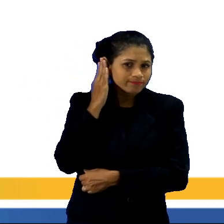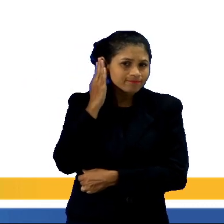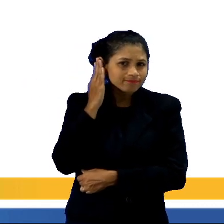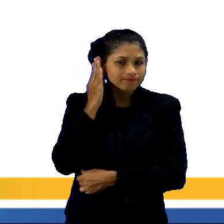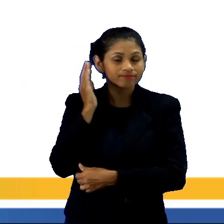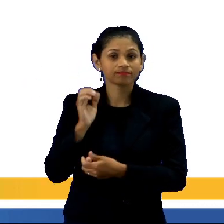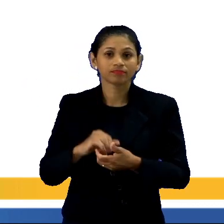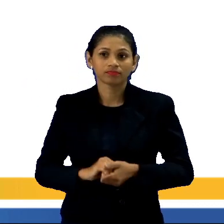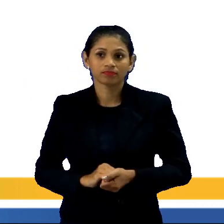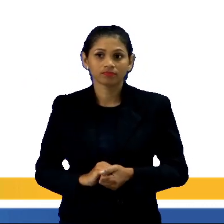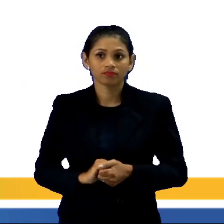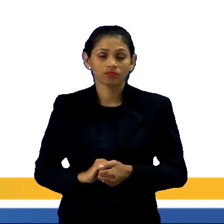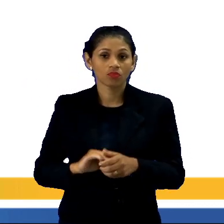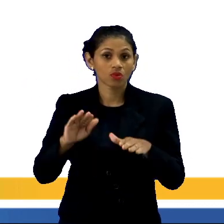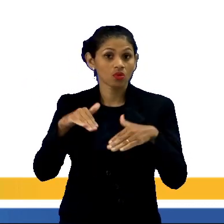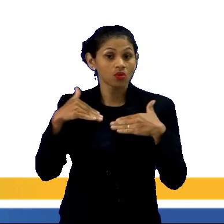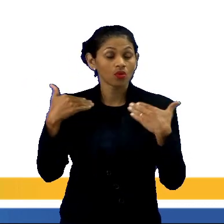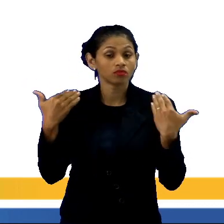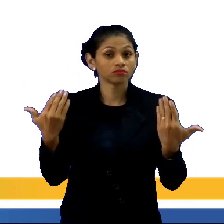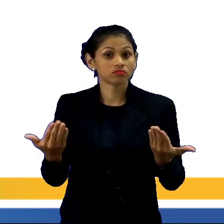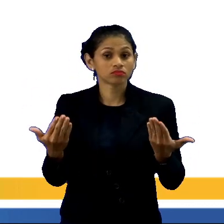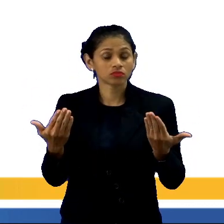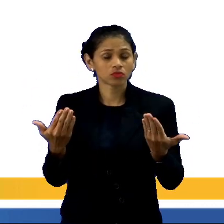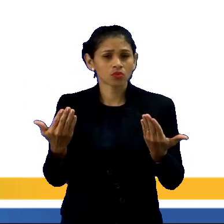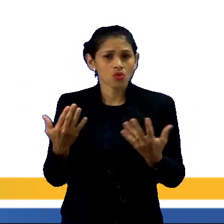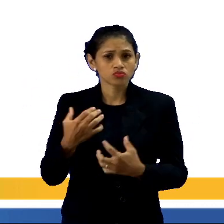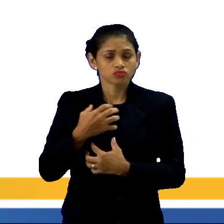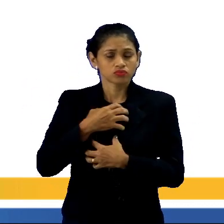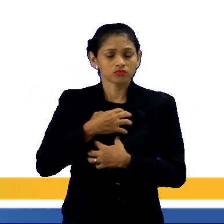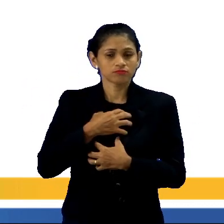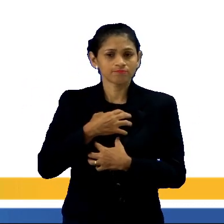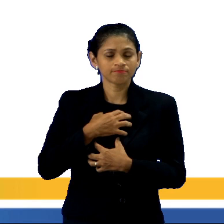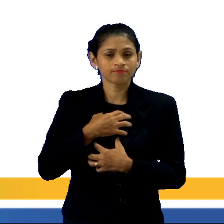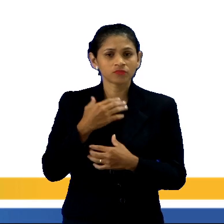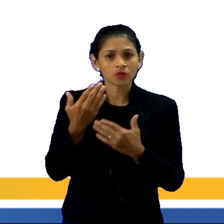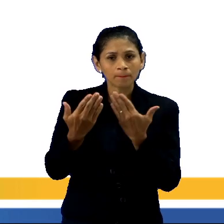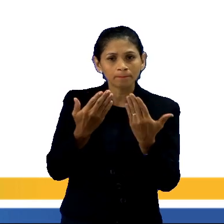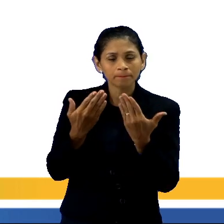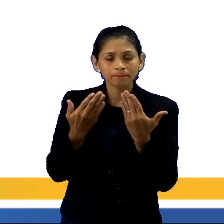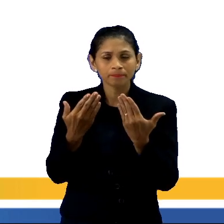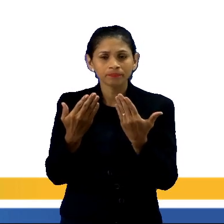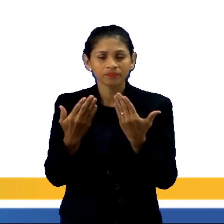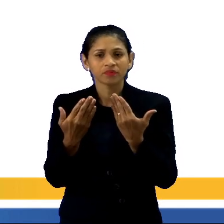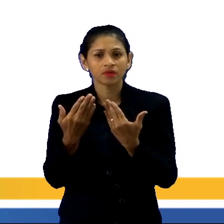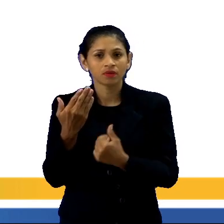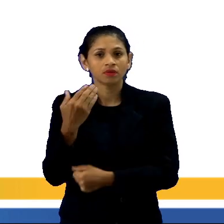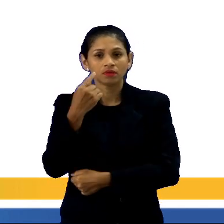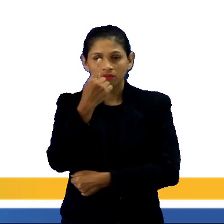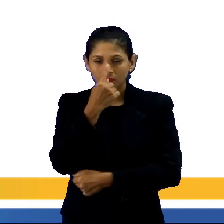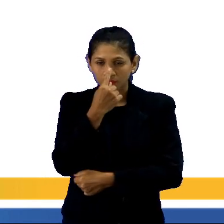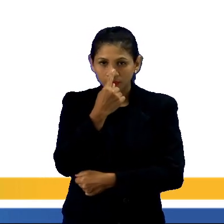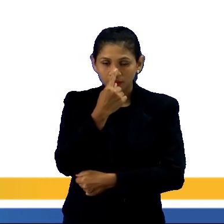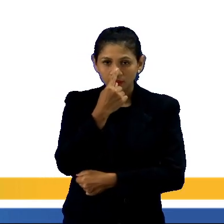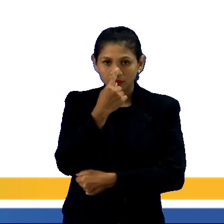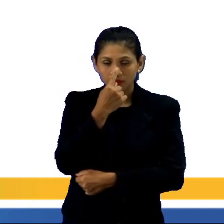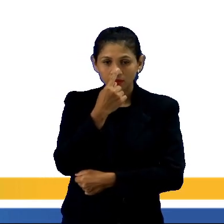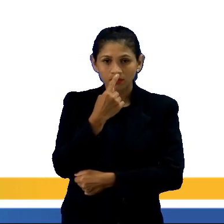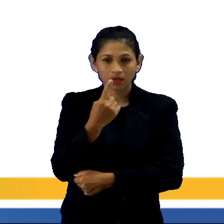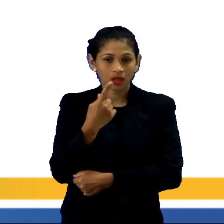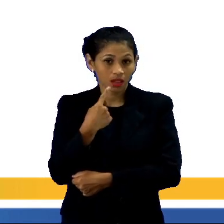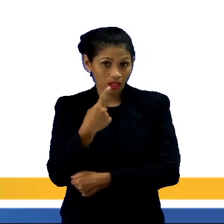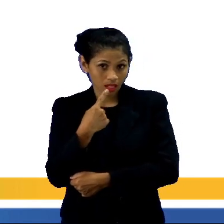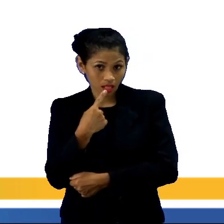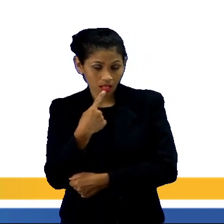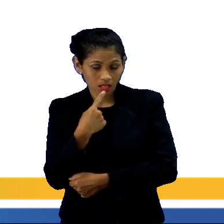E por último, quais são os sentidos que dependem do nariz, da língua e da pele? E aí, vocês